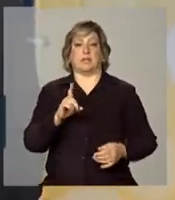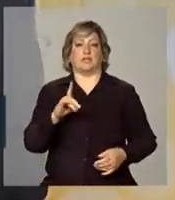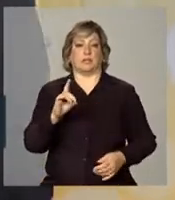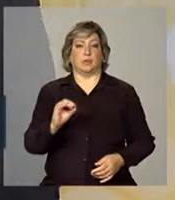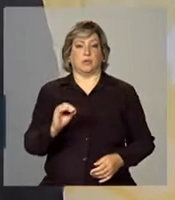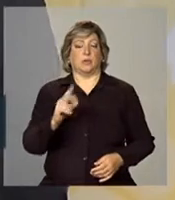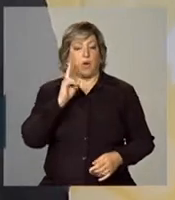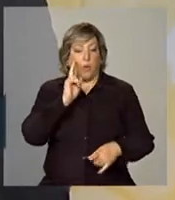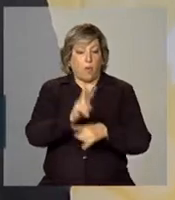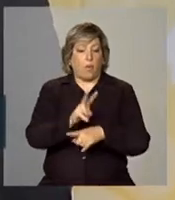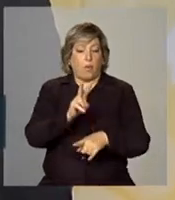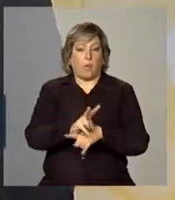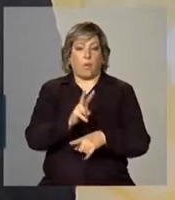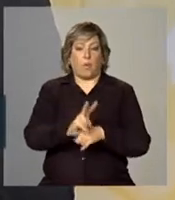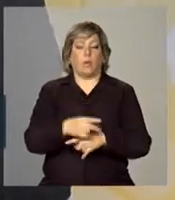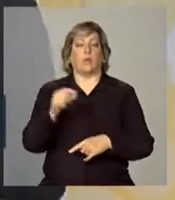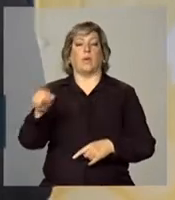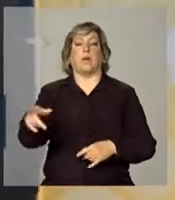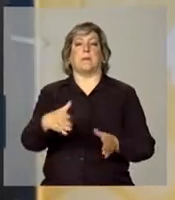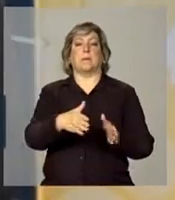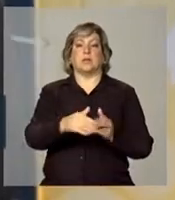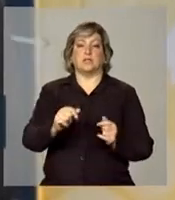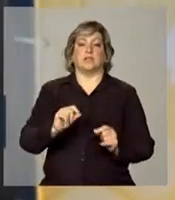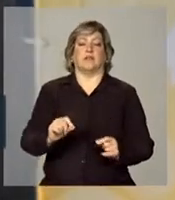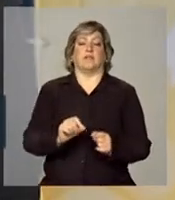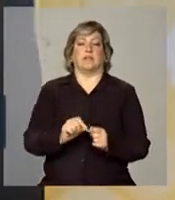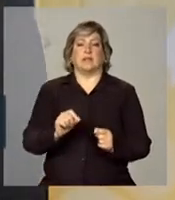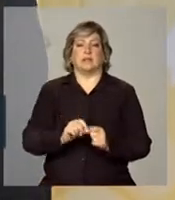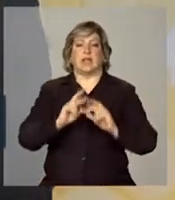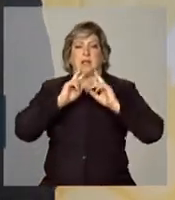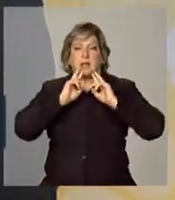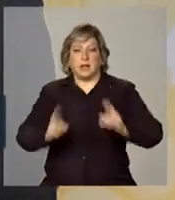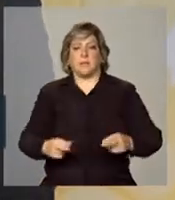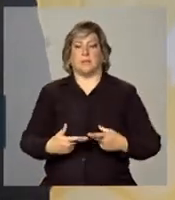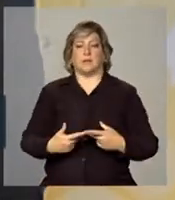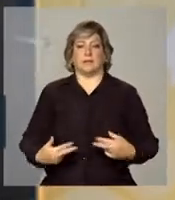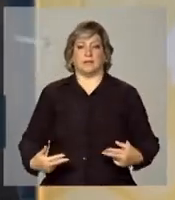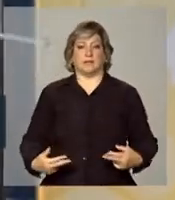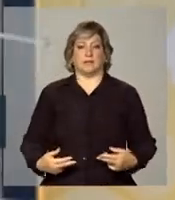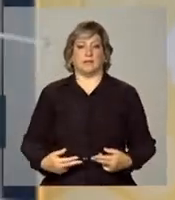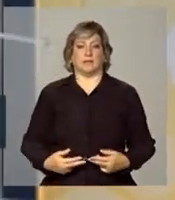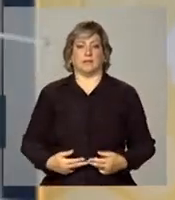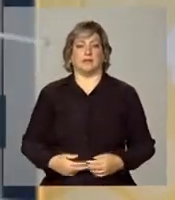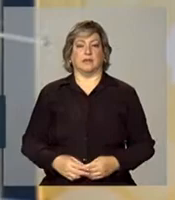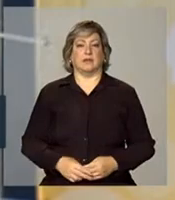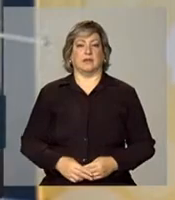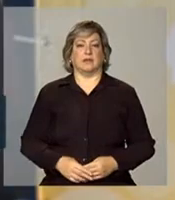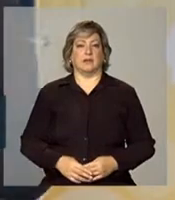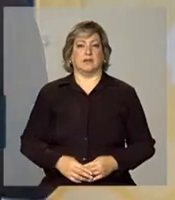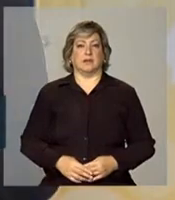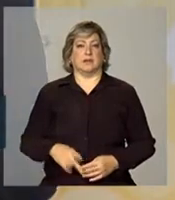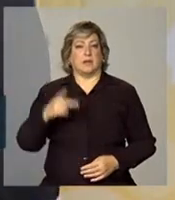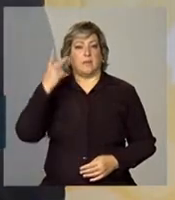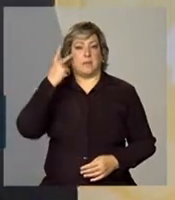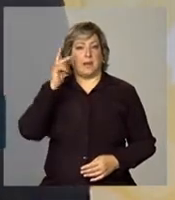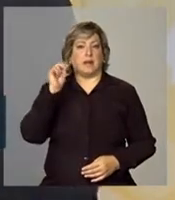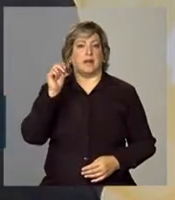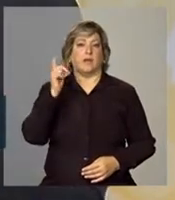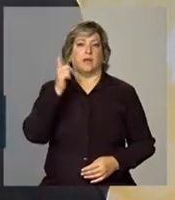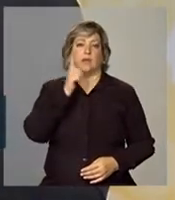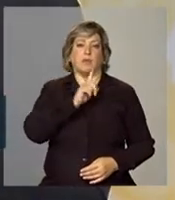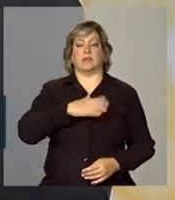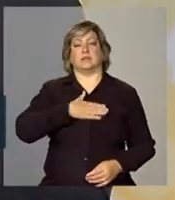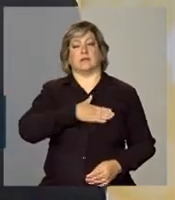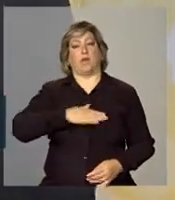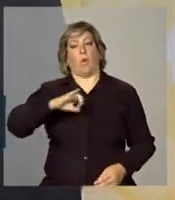acompanhar o andamento do seu pedido, fazer recursos acerca da satisfação não com a